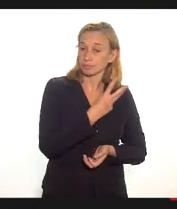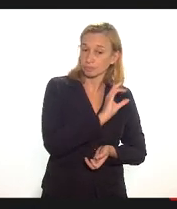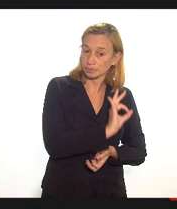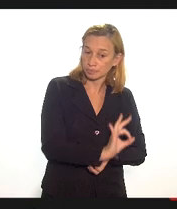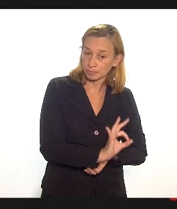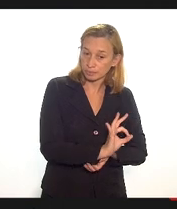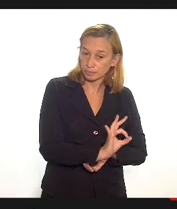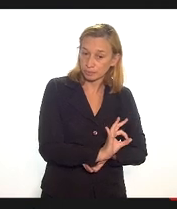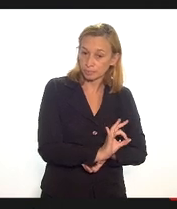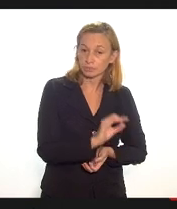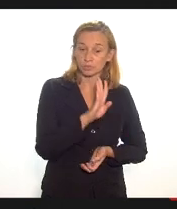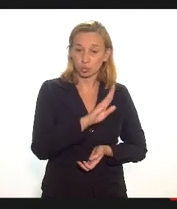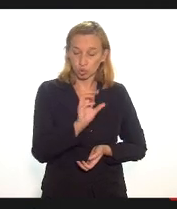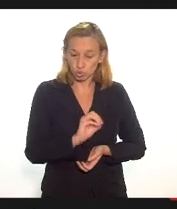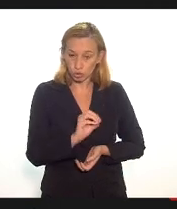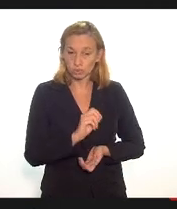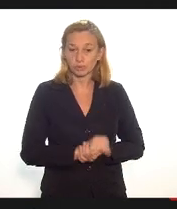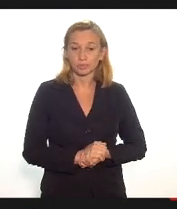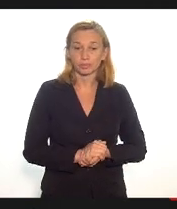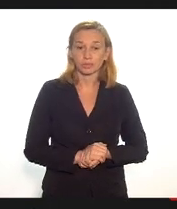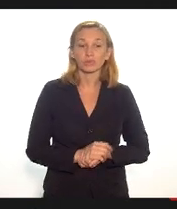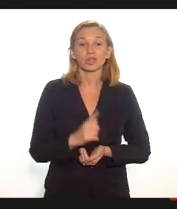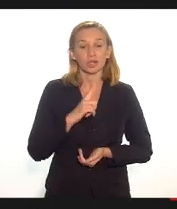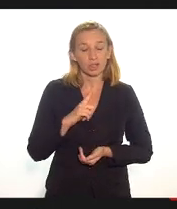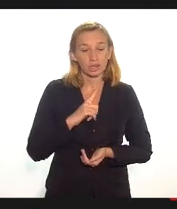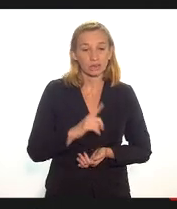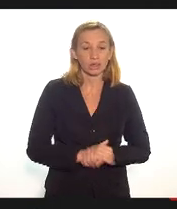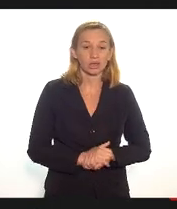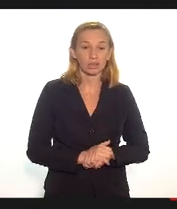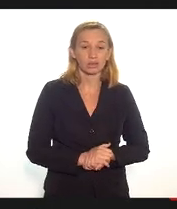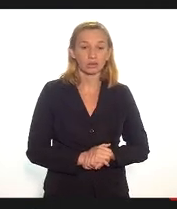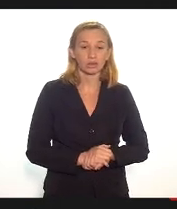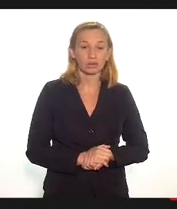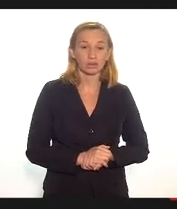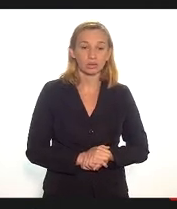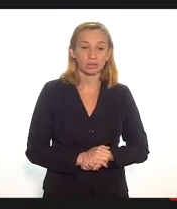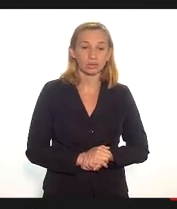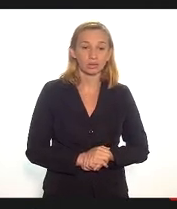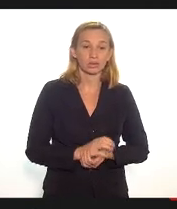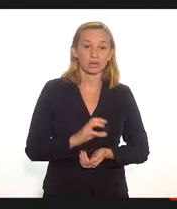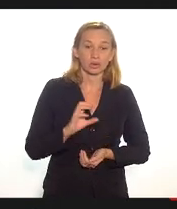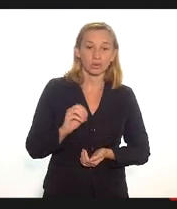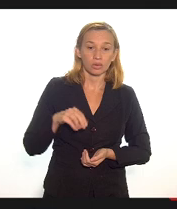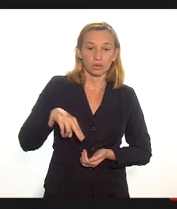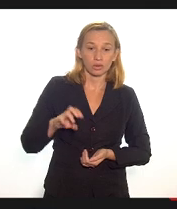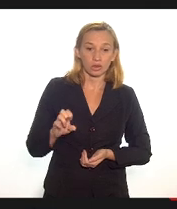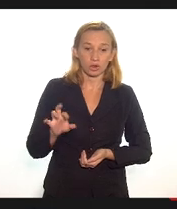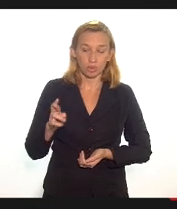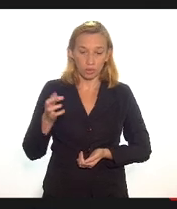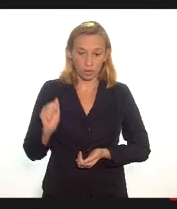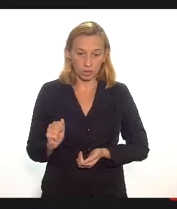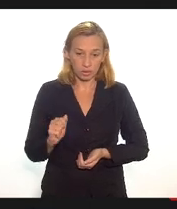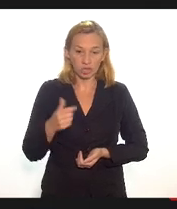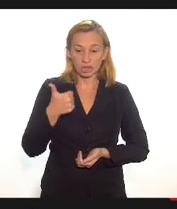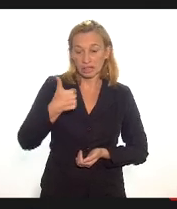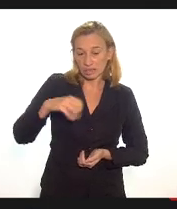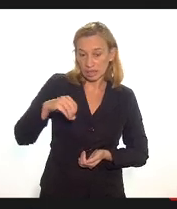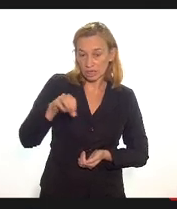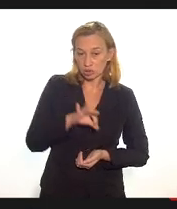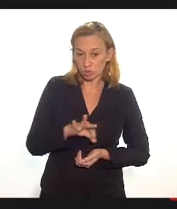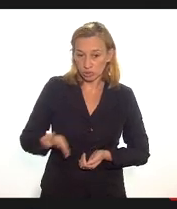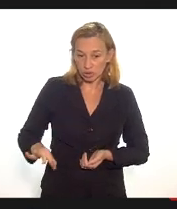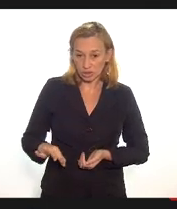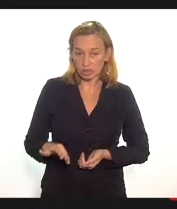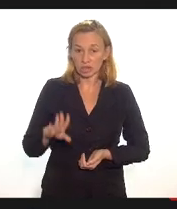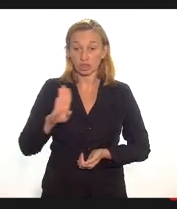3% da produção de Búzios e tenho a cessão onerosa só Petrobras produzindo 10% da produção